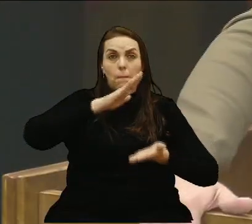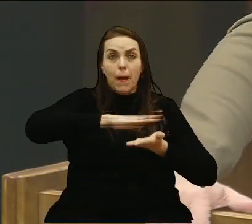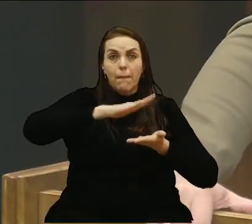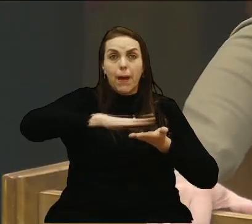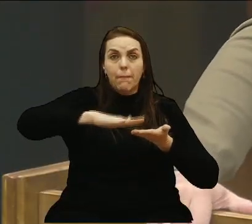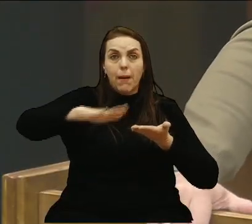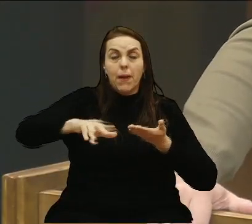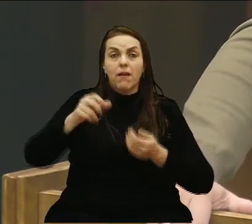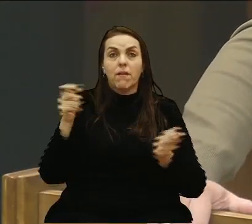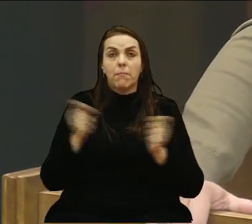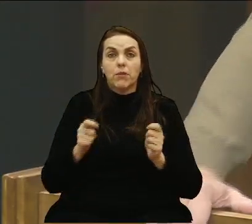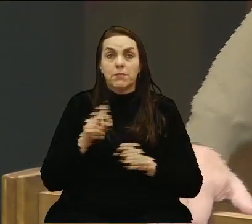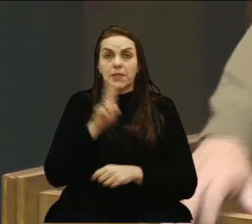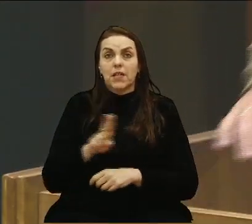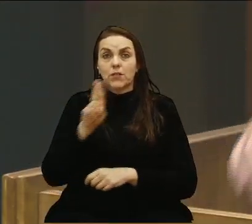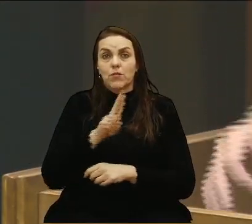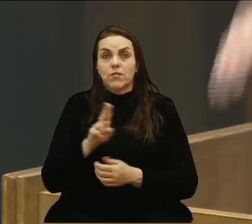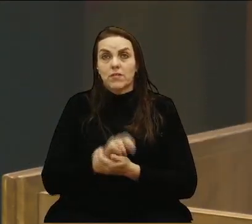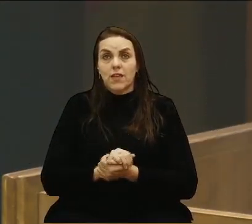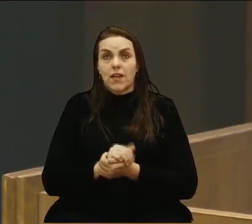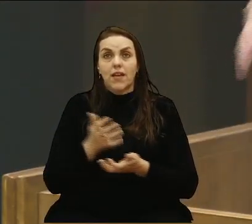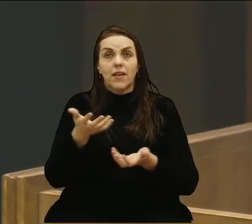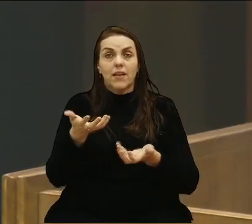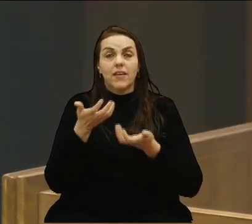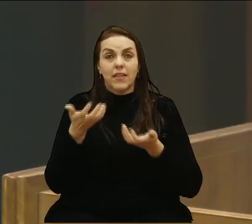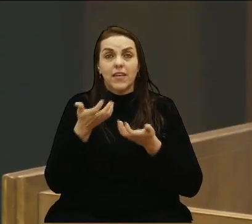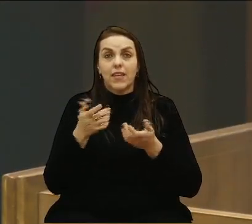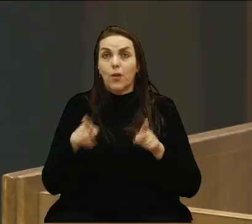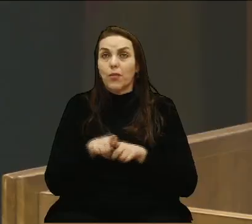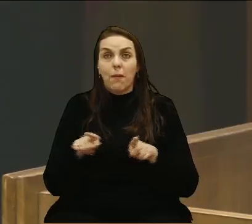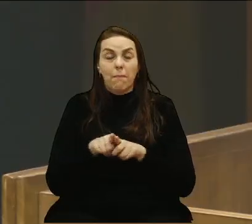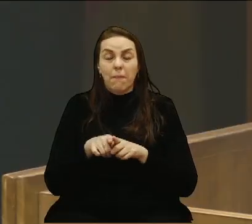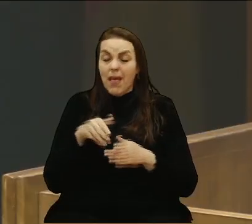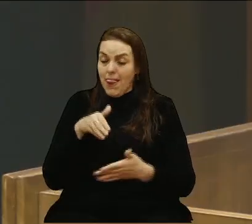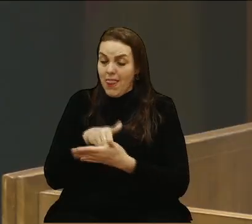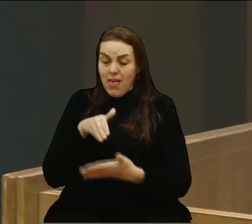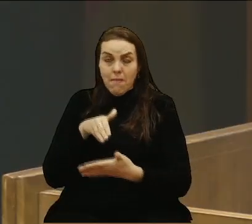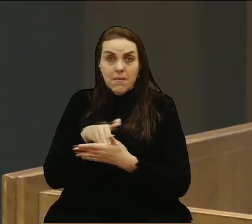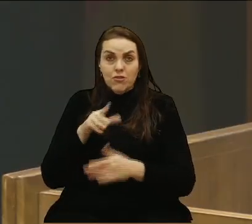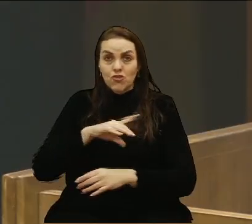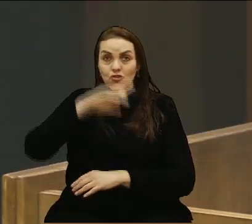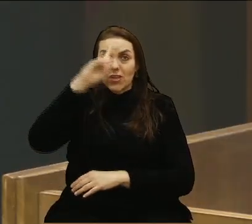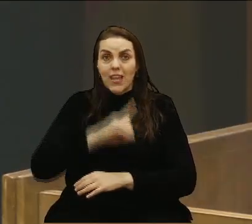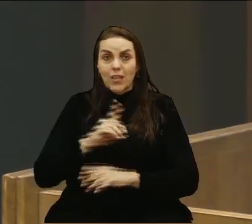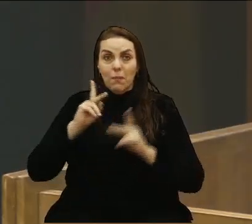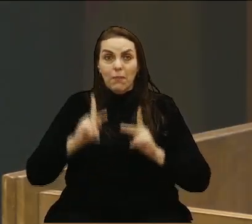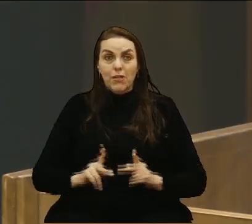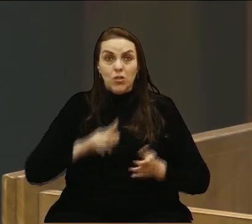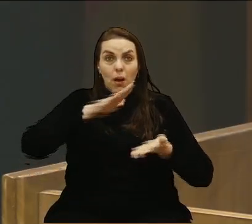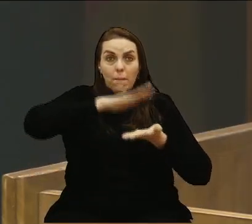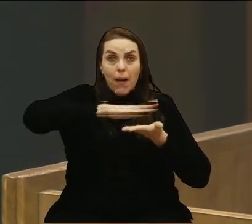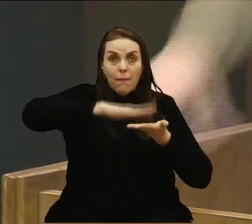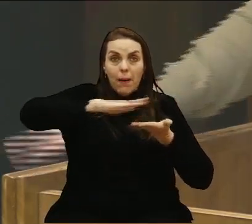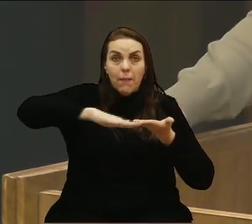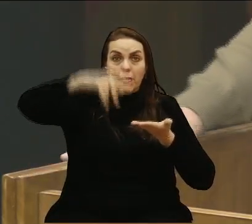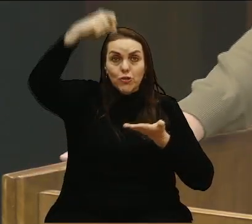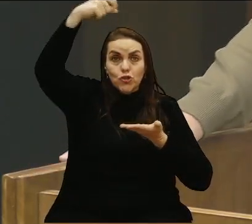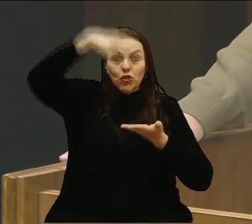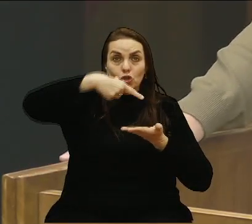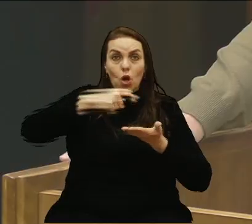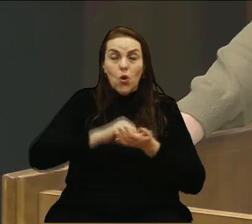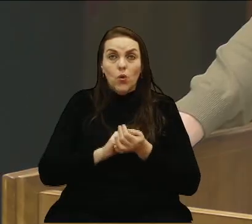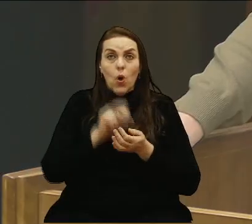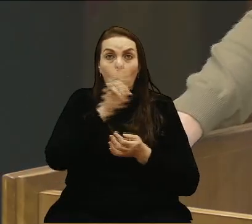usar. Eles estavam querendo cercear o direito da pessoa de colocar painel solar em um lugar e usar energia no